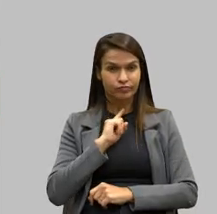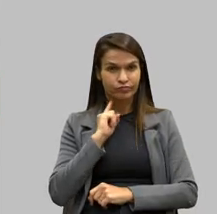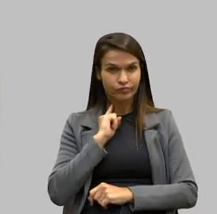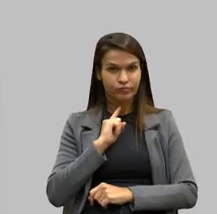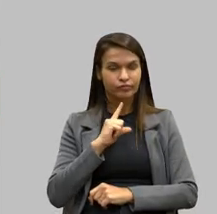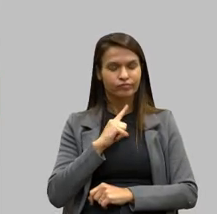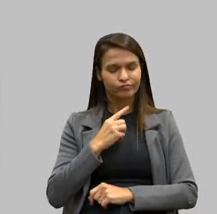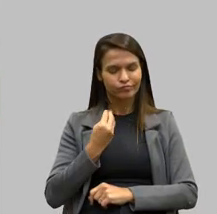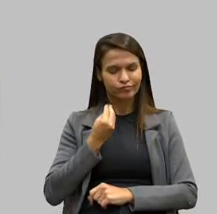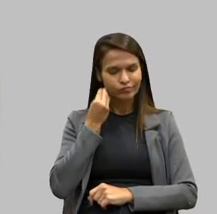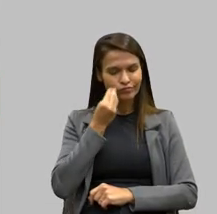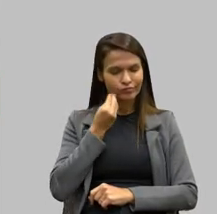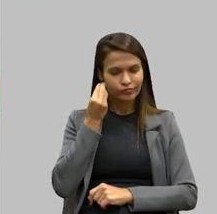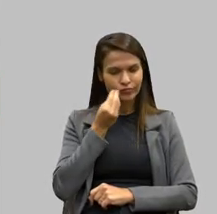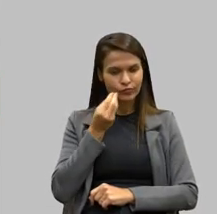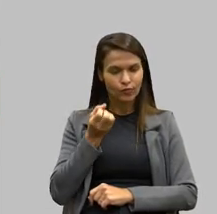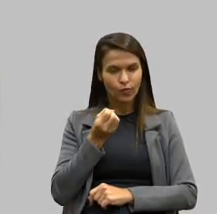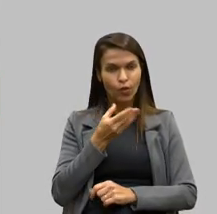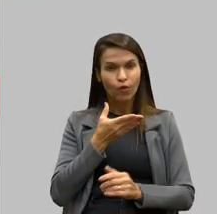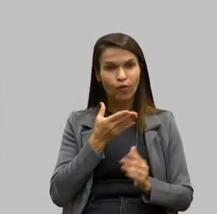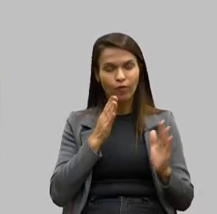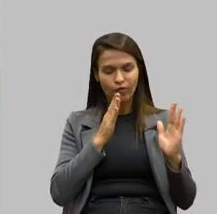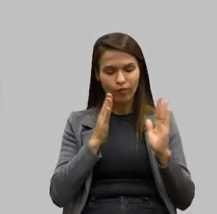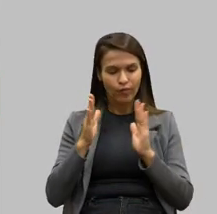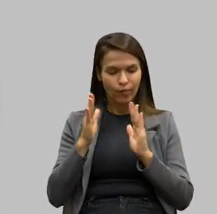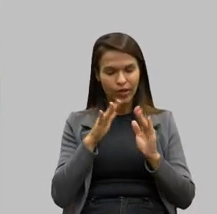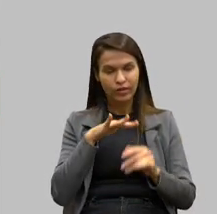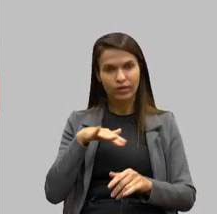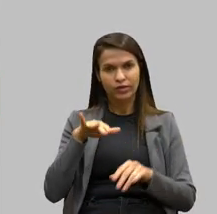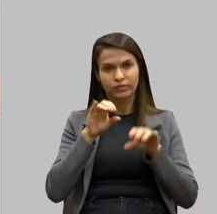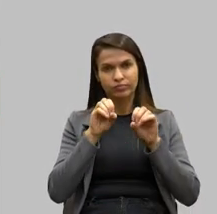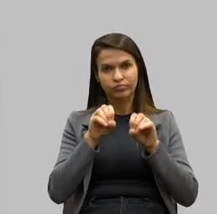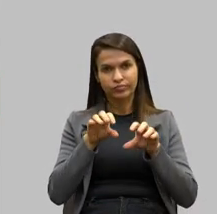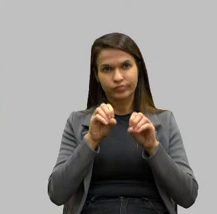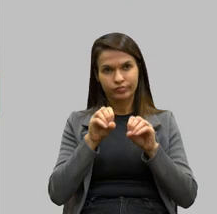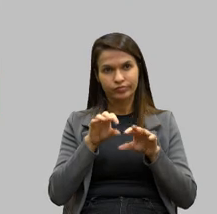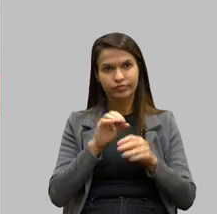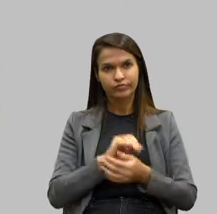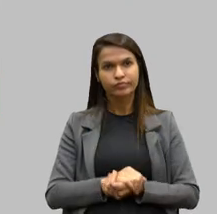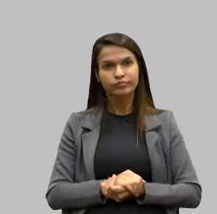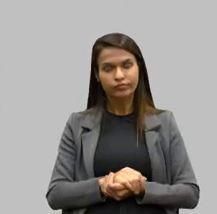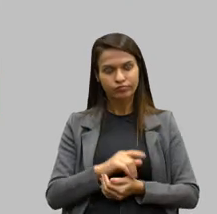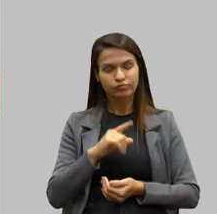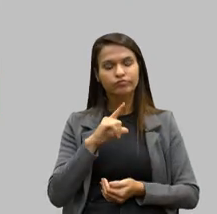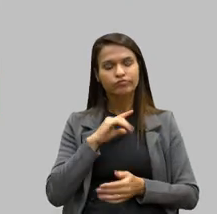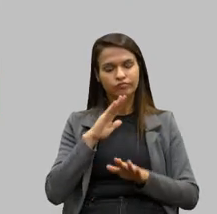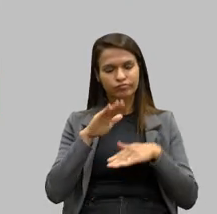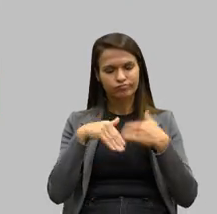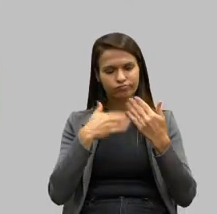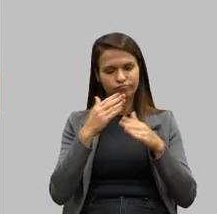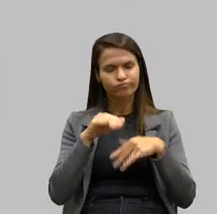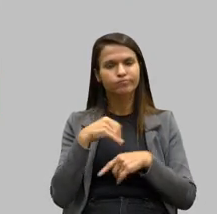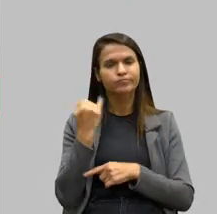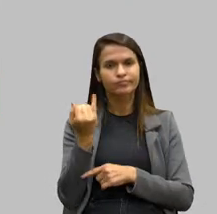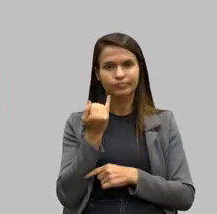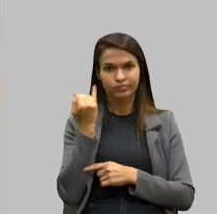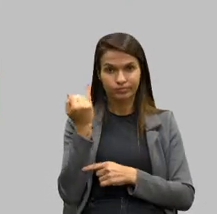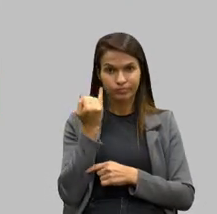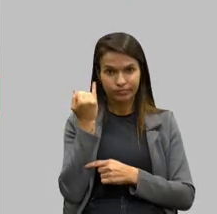um novo momento na educação. Nós estamos tendo avanços significativos